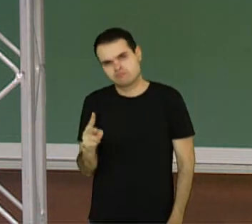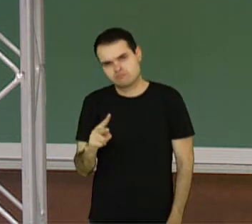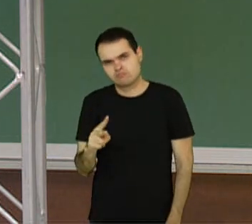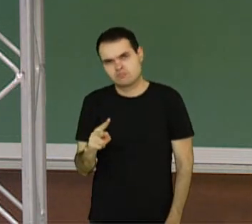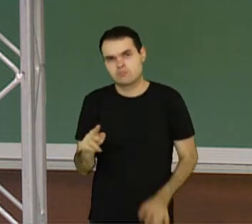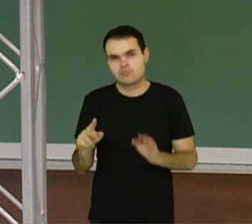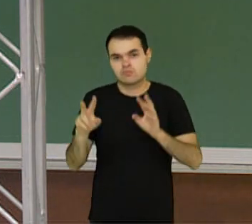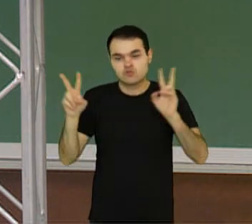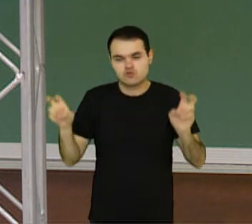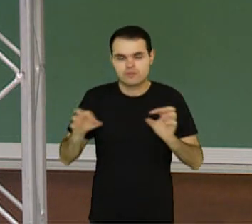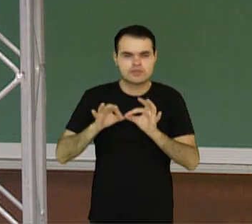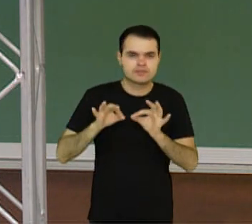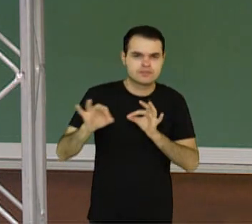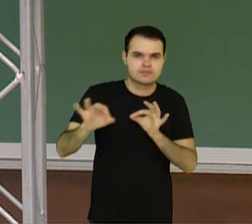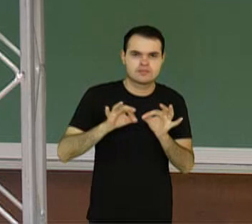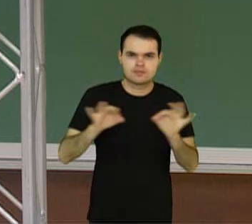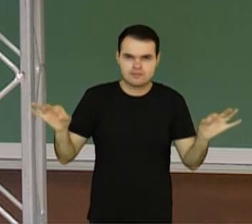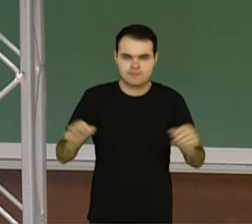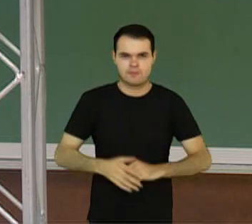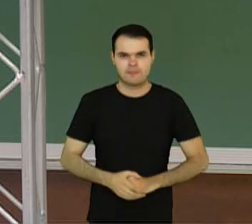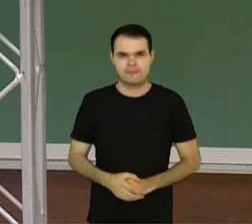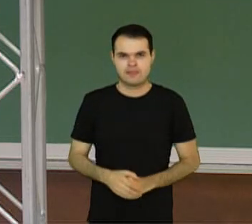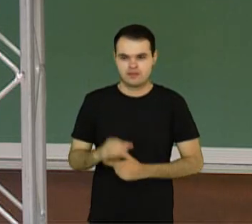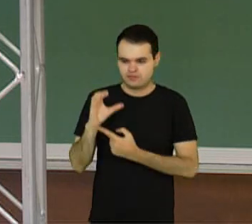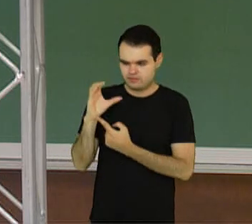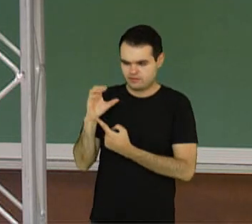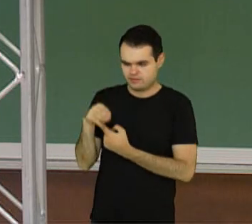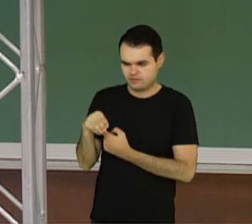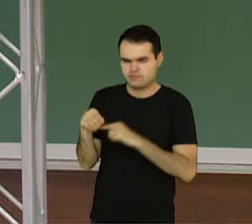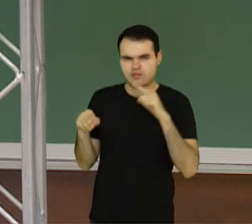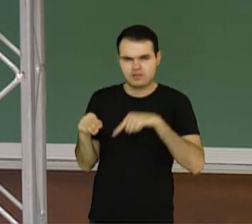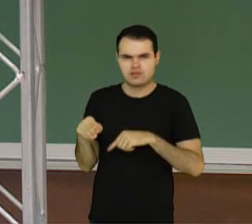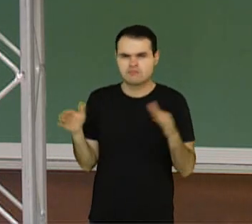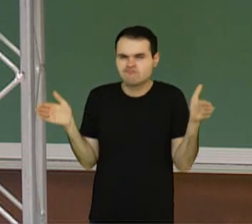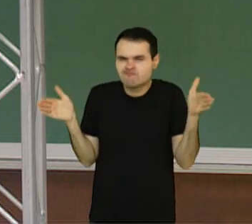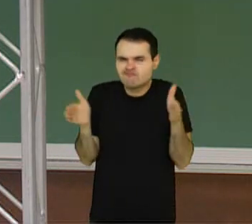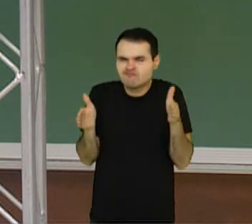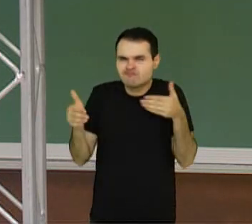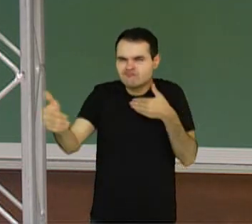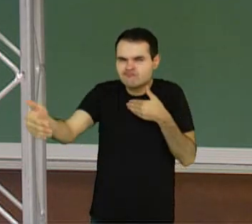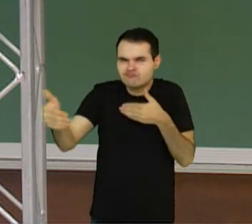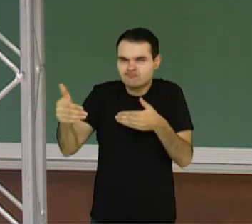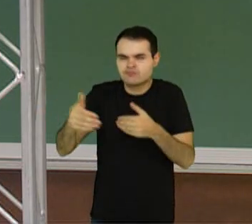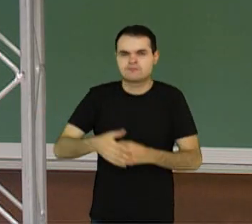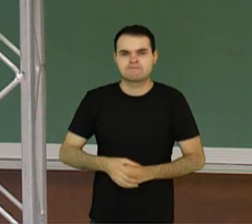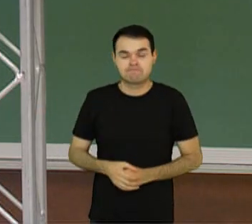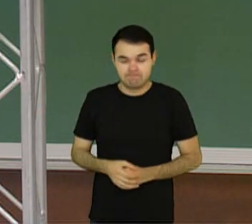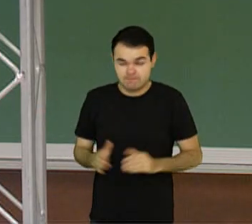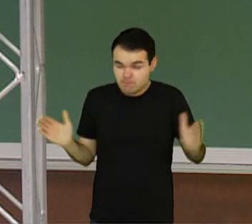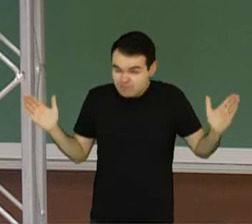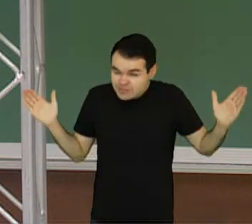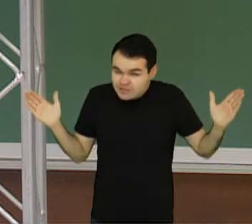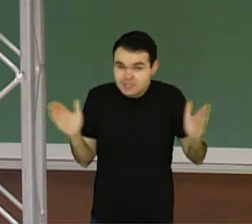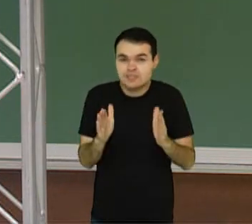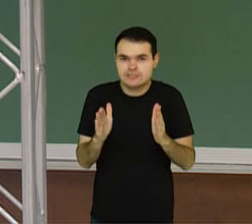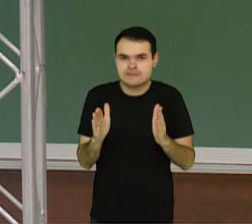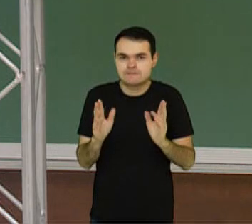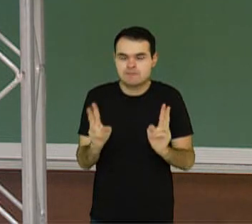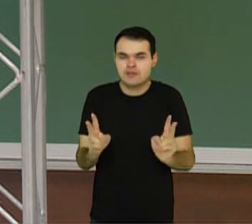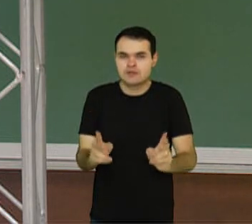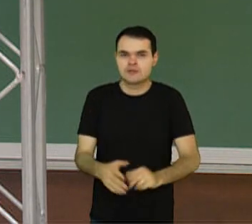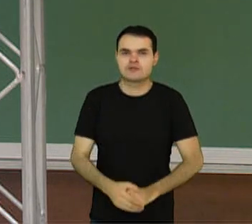distâncias, tá? Centímetro é quando eu quero trabalhar com distâncias muito pequenas mesmo,